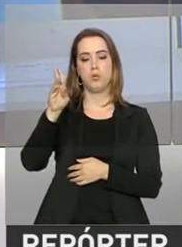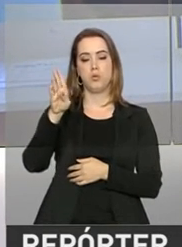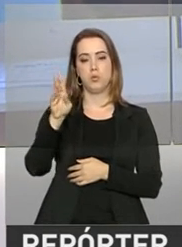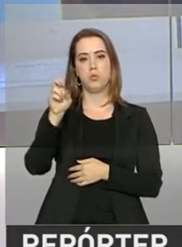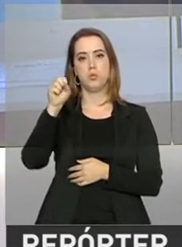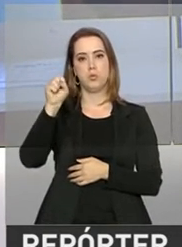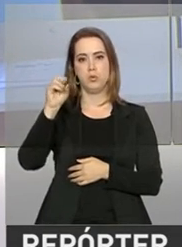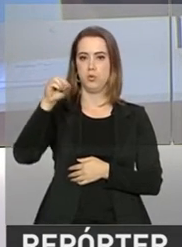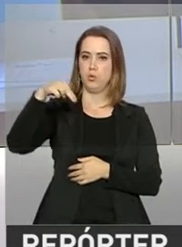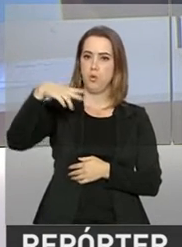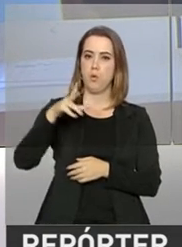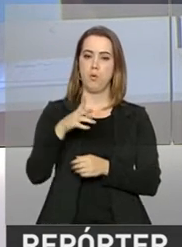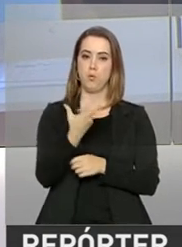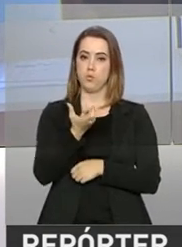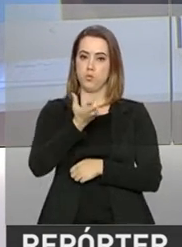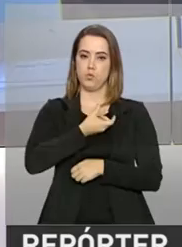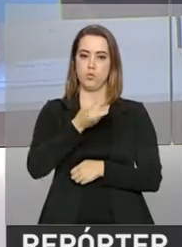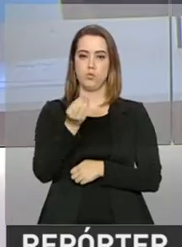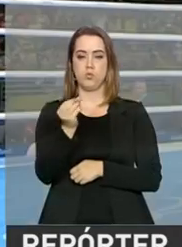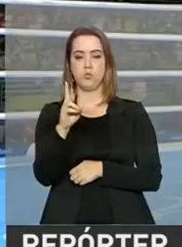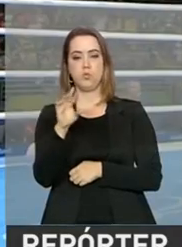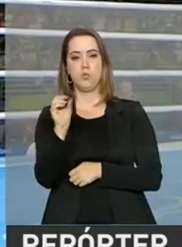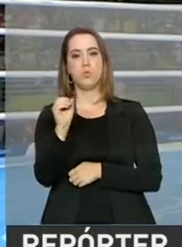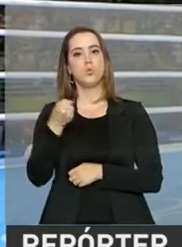uma conquista inédita para o Brasil.